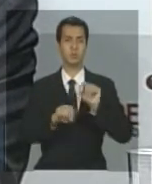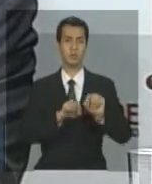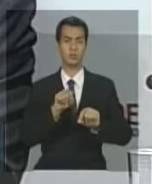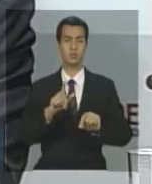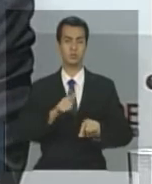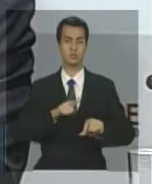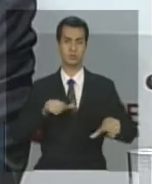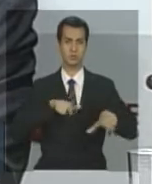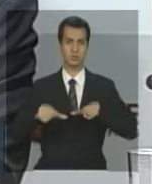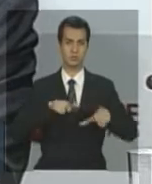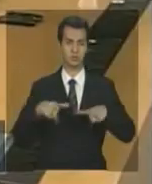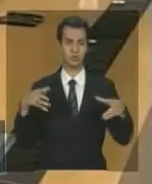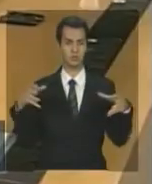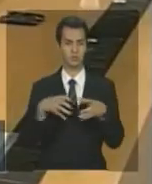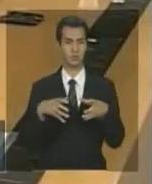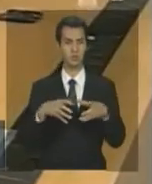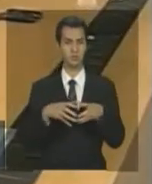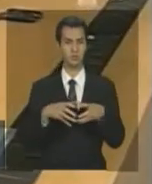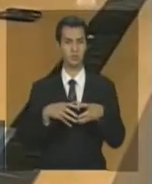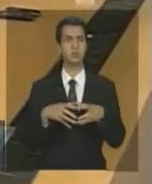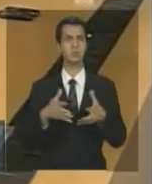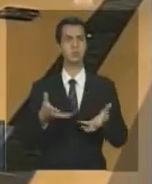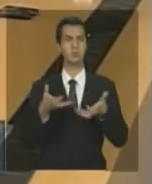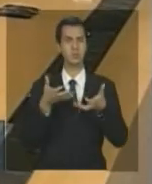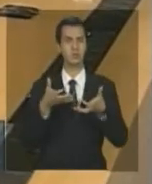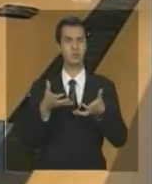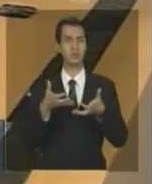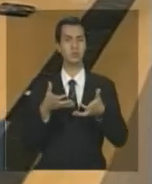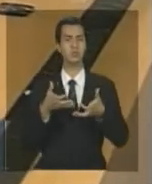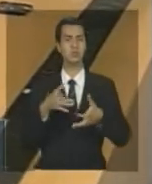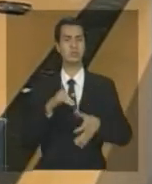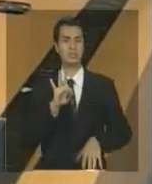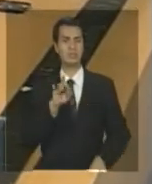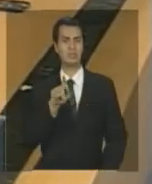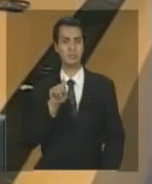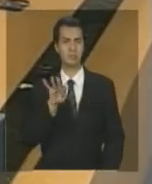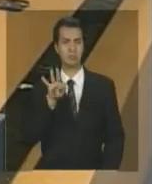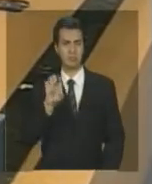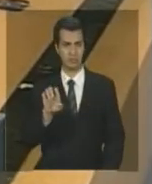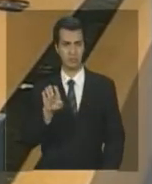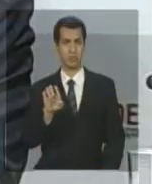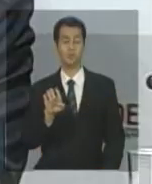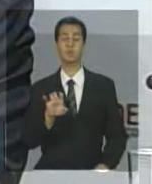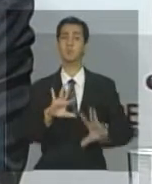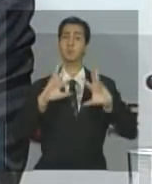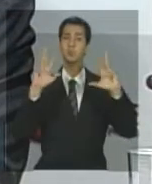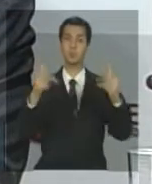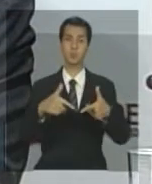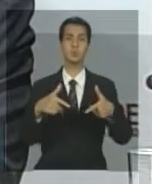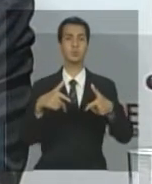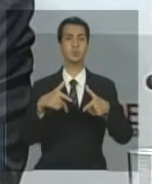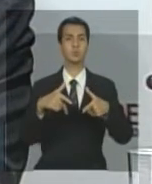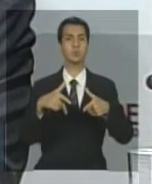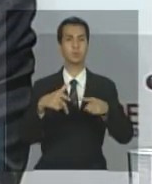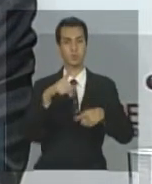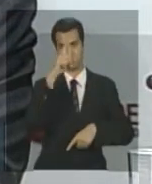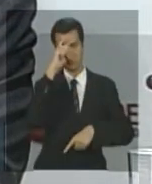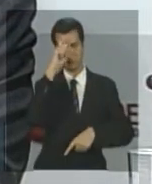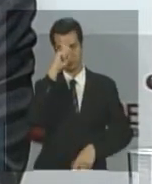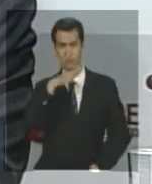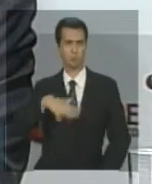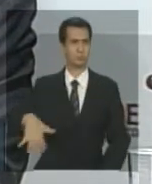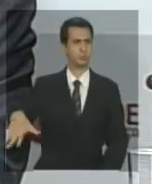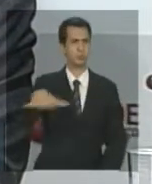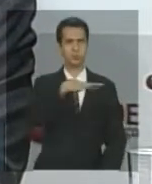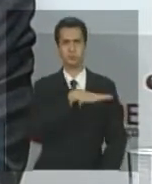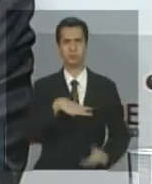de uma equipe de captação e de realização de transplante, você obriga o conjunto da rede a se qualificar. Então, essa é